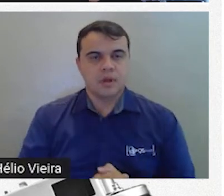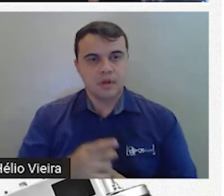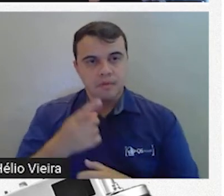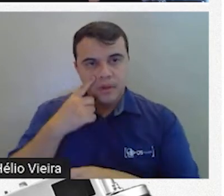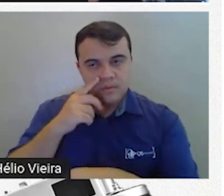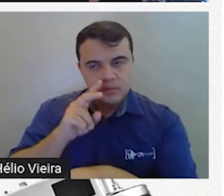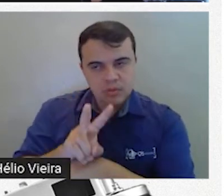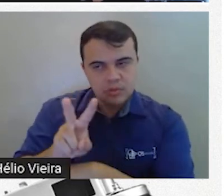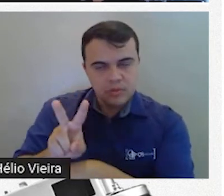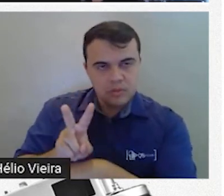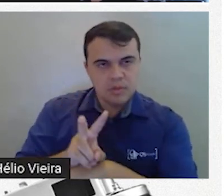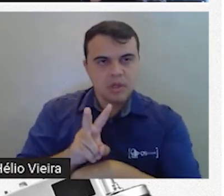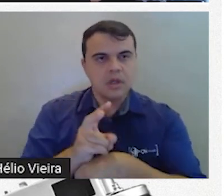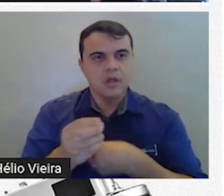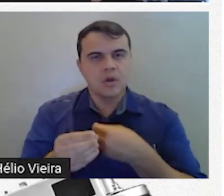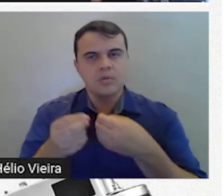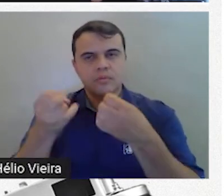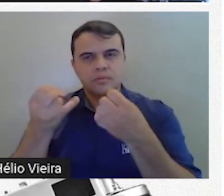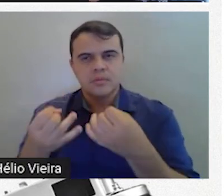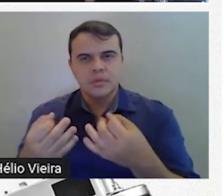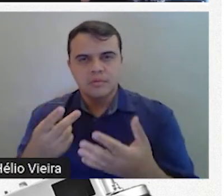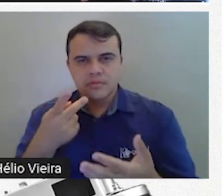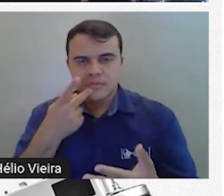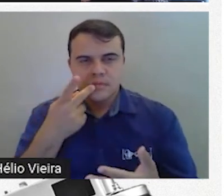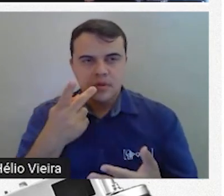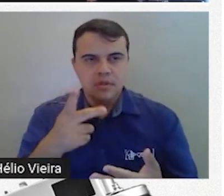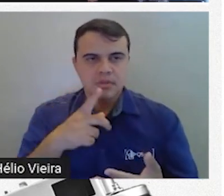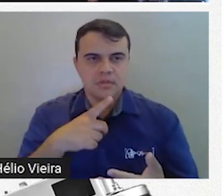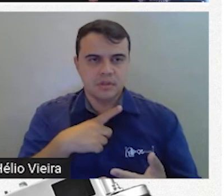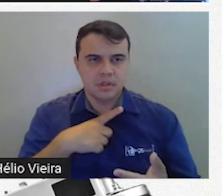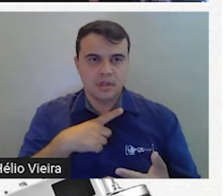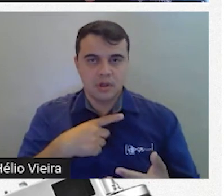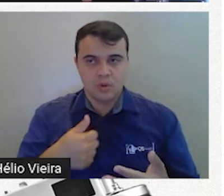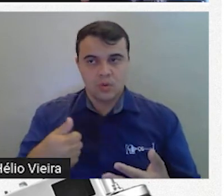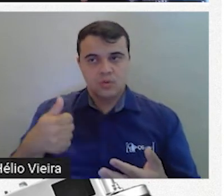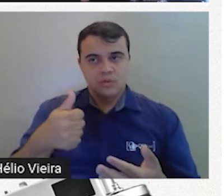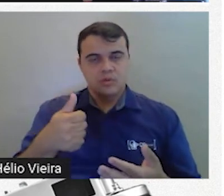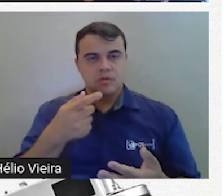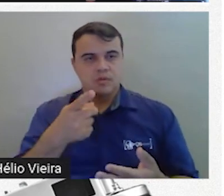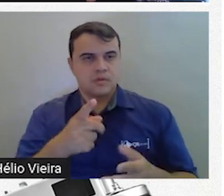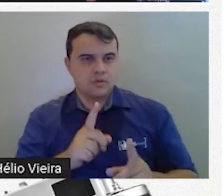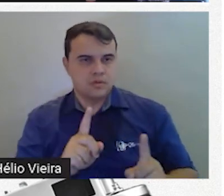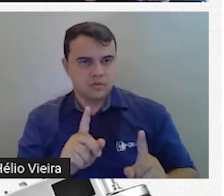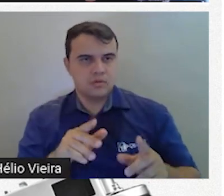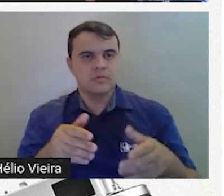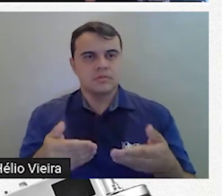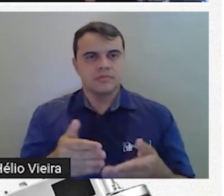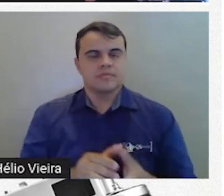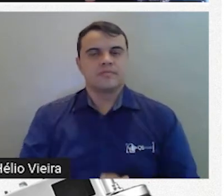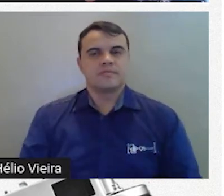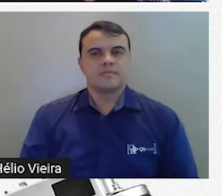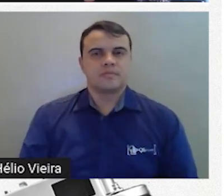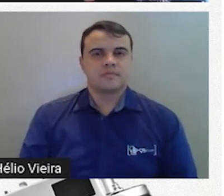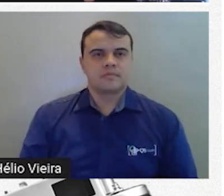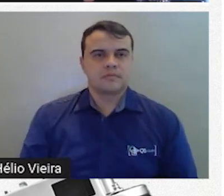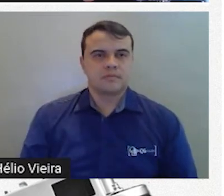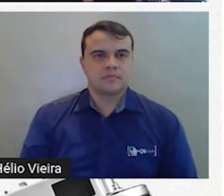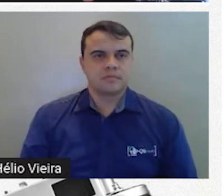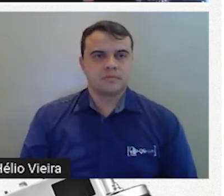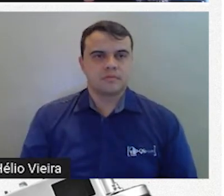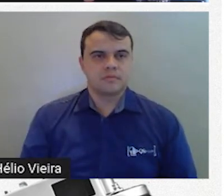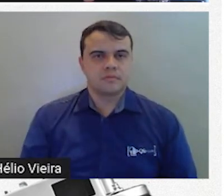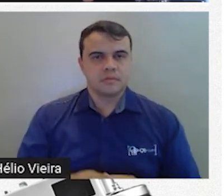monitorar, tipo, comentário, se vai ter comentário ou não, se vai ter curtida ou não,